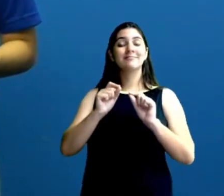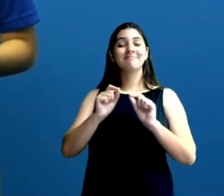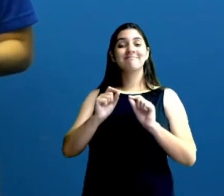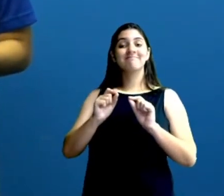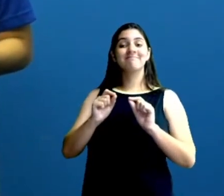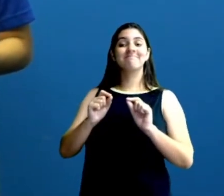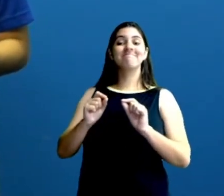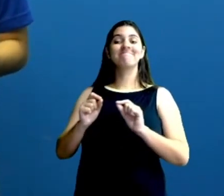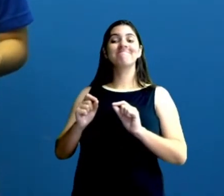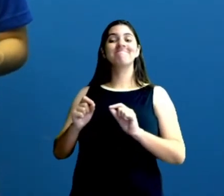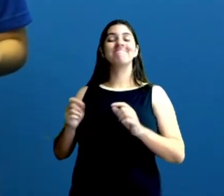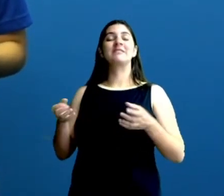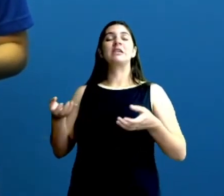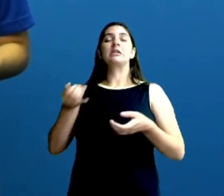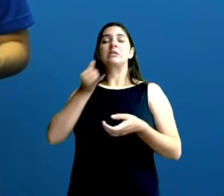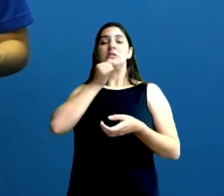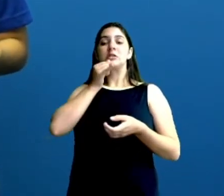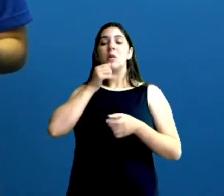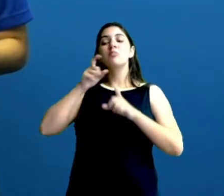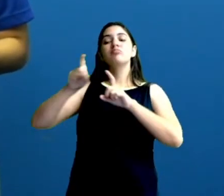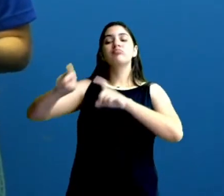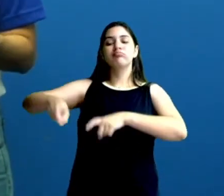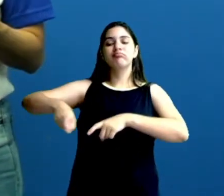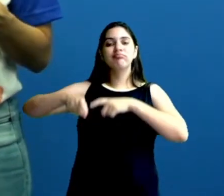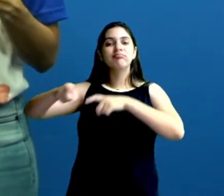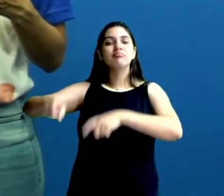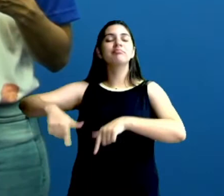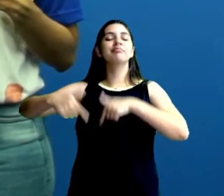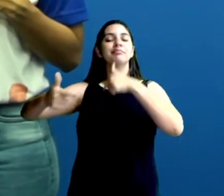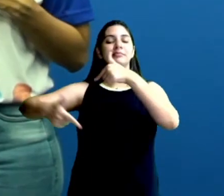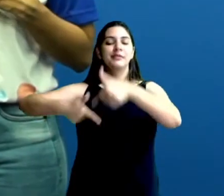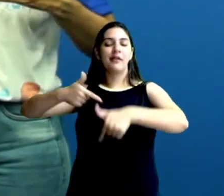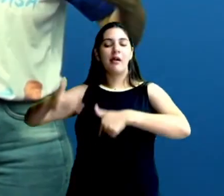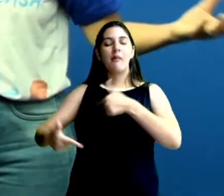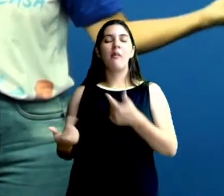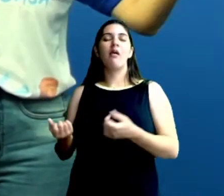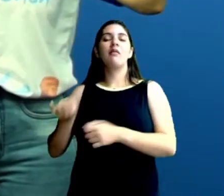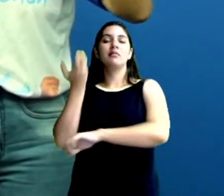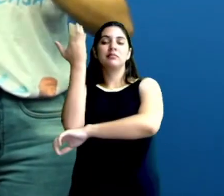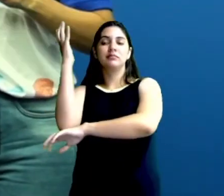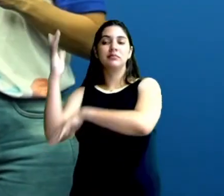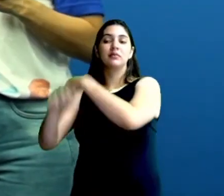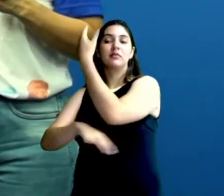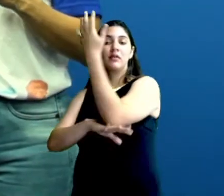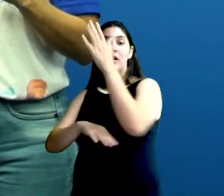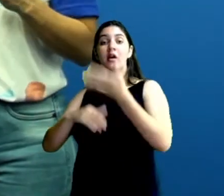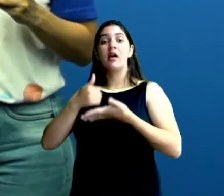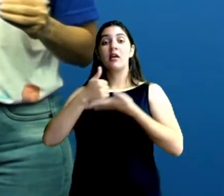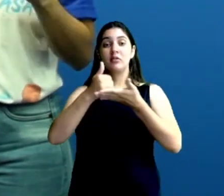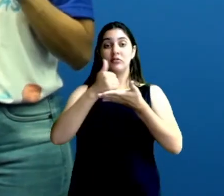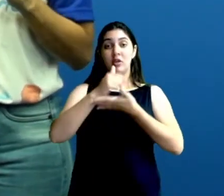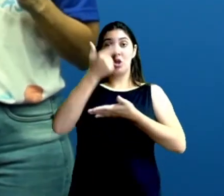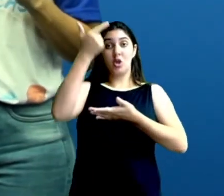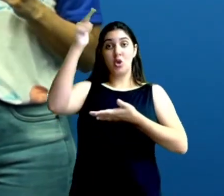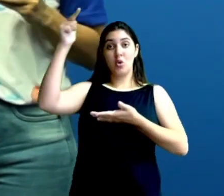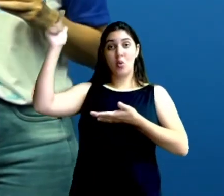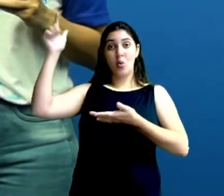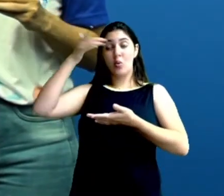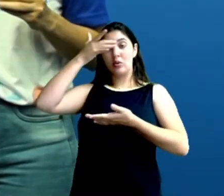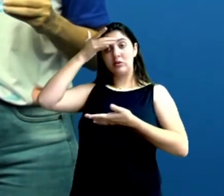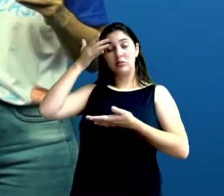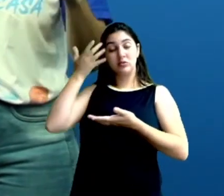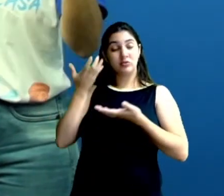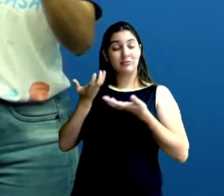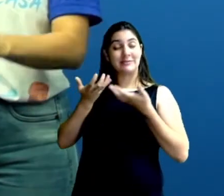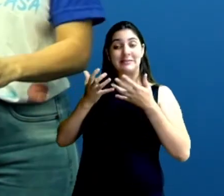aquele espaço, plantem, cultive, porque isso vai ajudar que outros invasores não venham, não